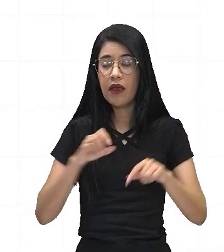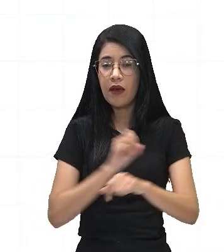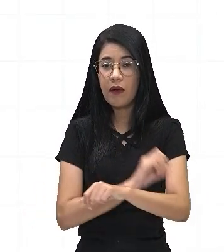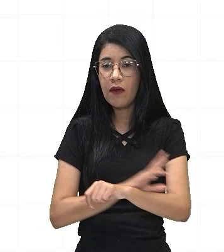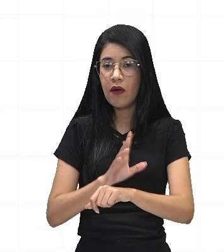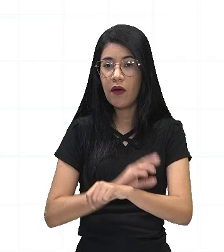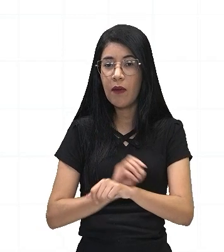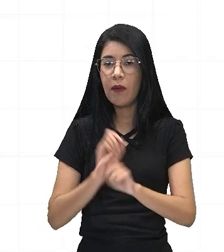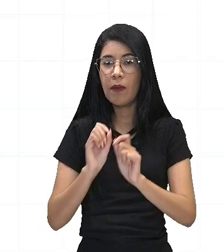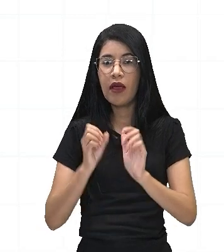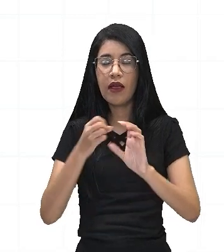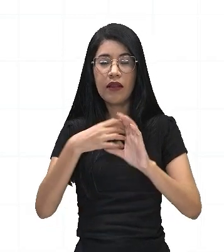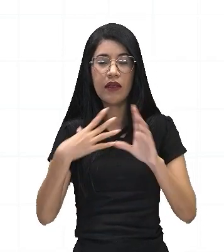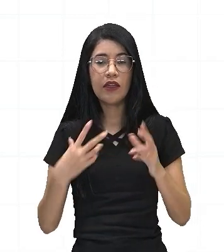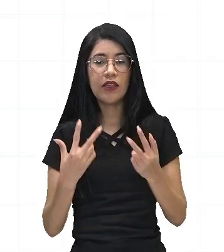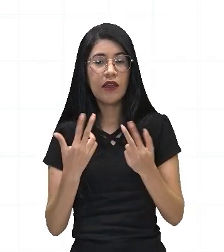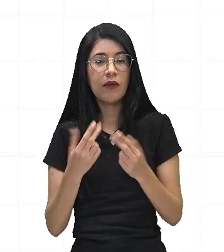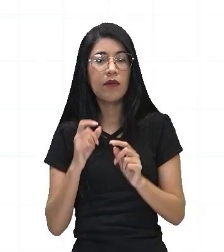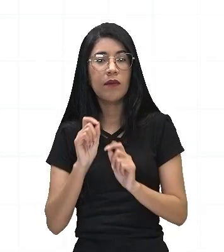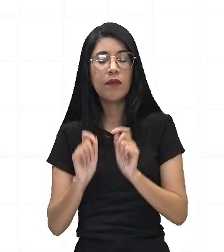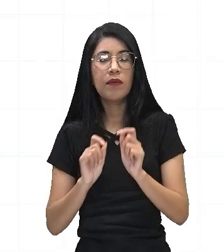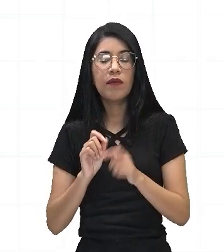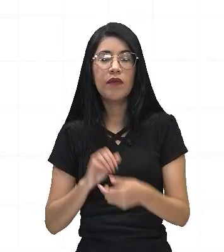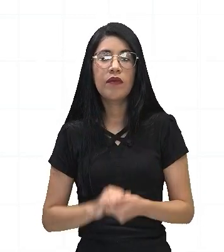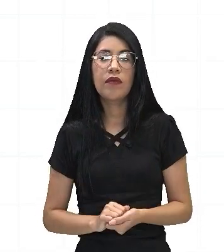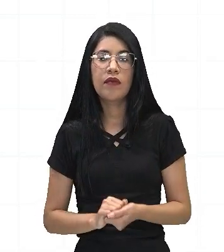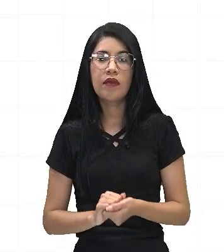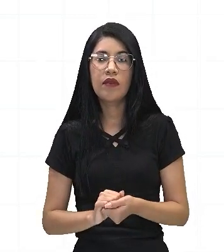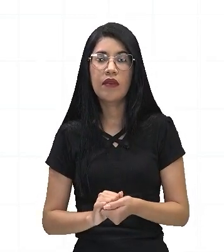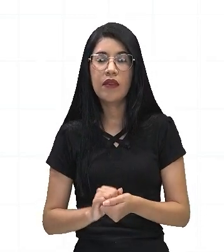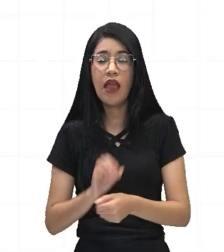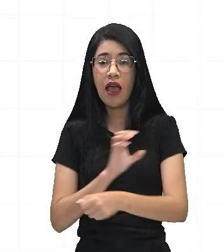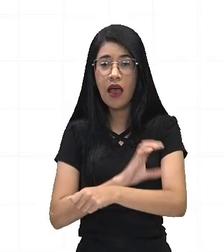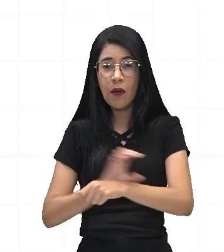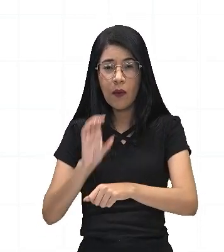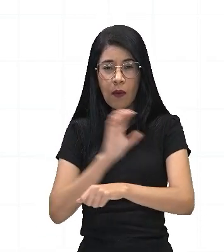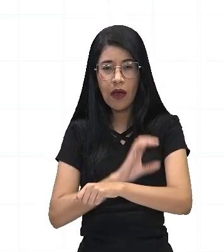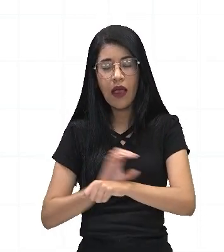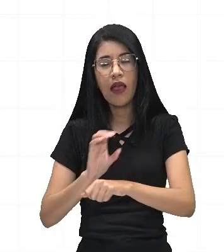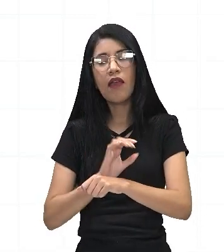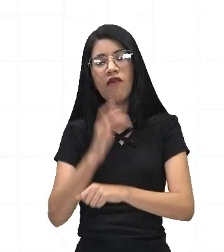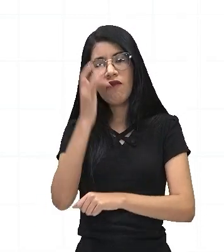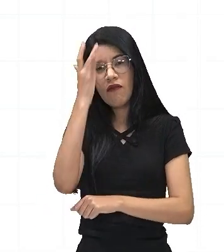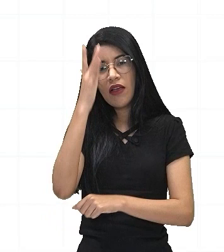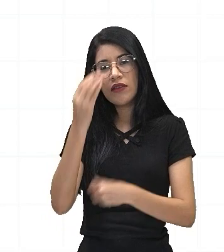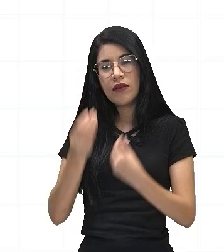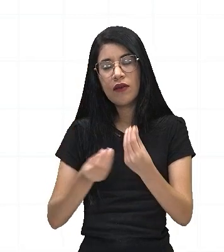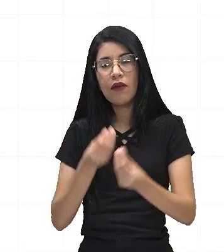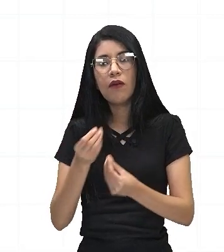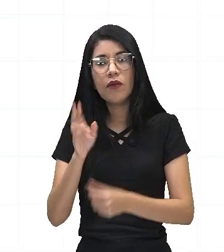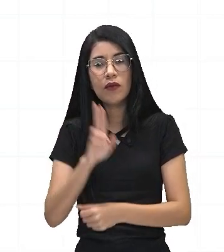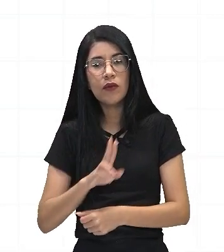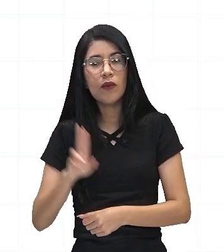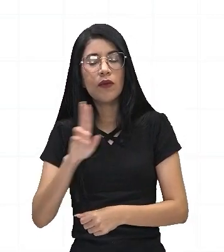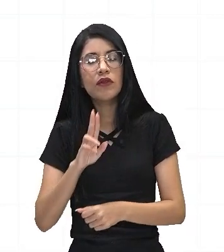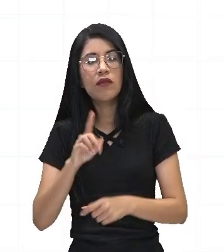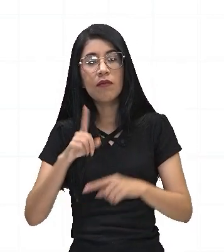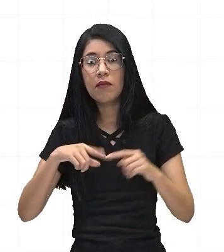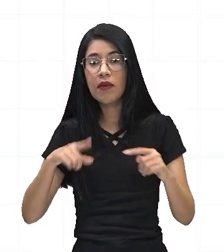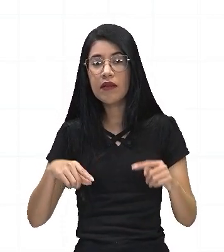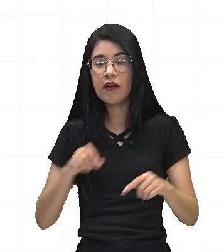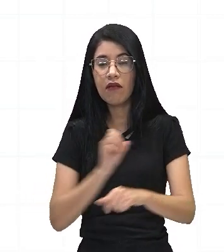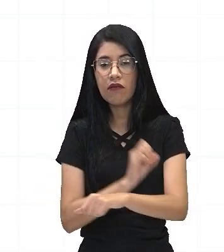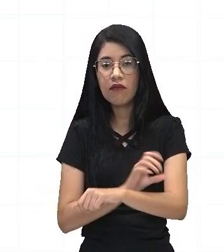uma característica comum. A corrente elétrica, ela é conduzida facilmente através deles.